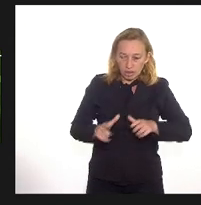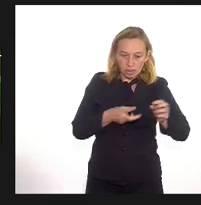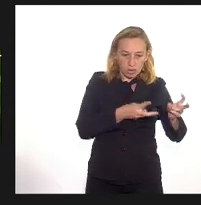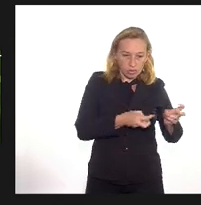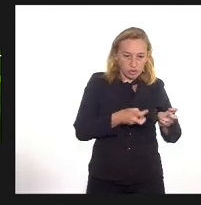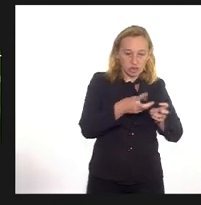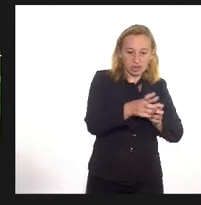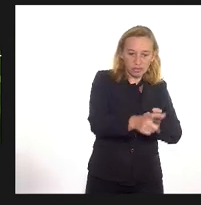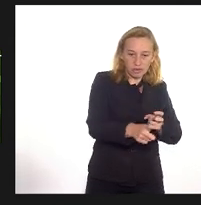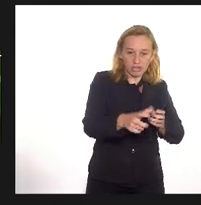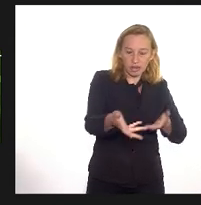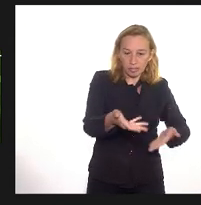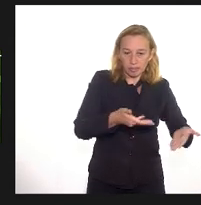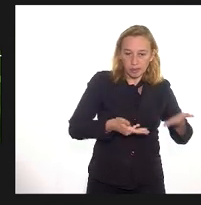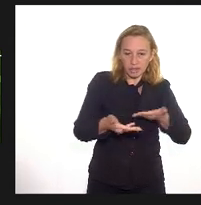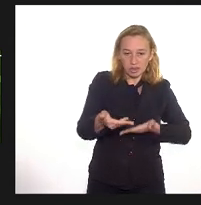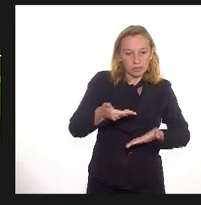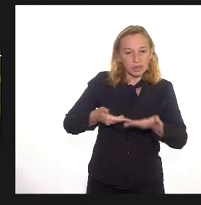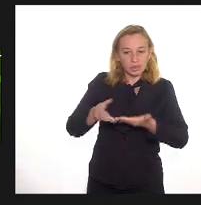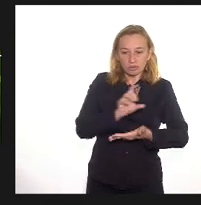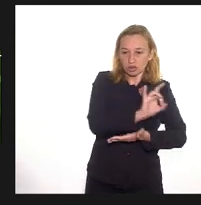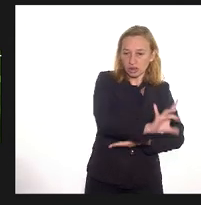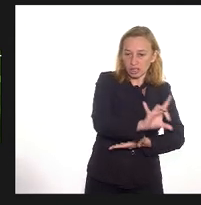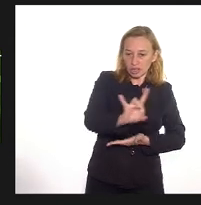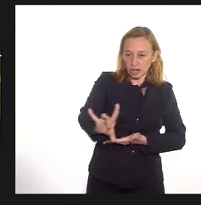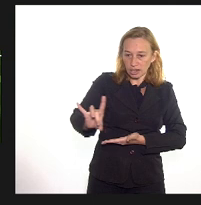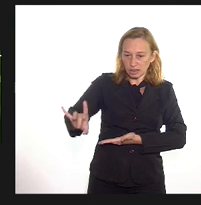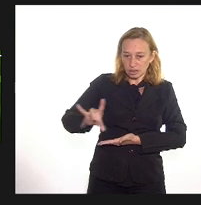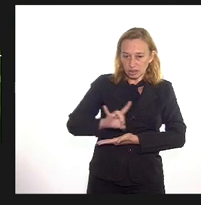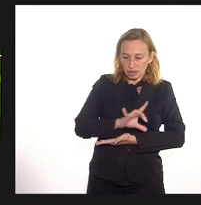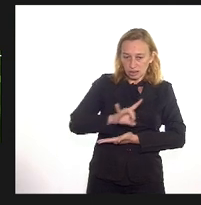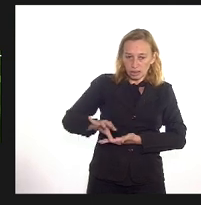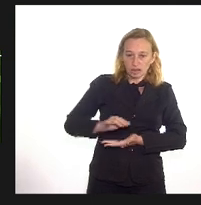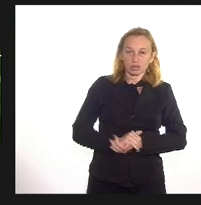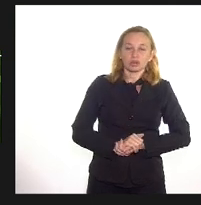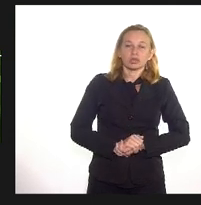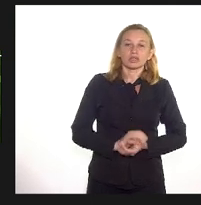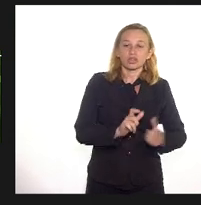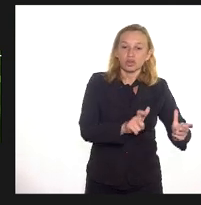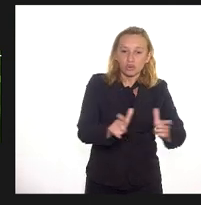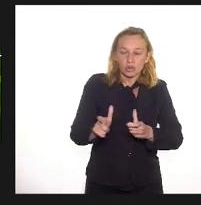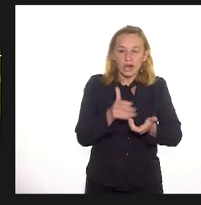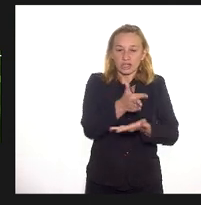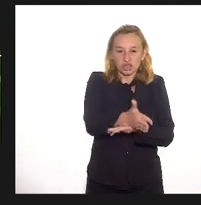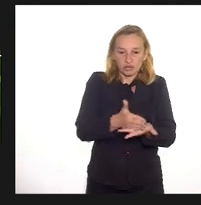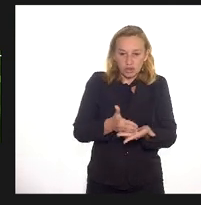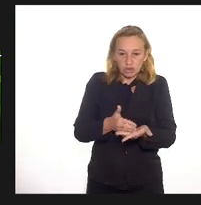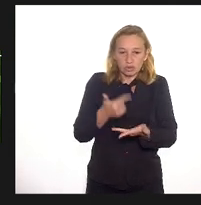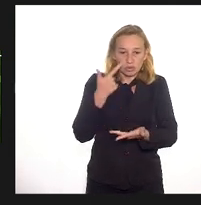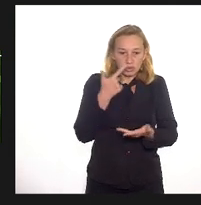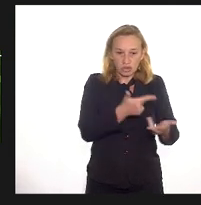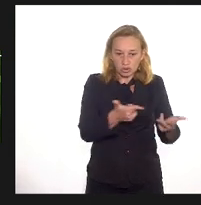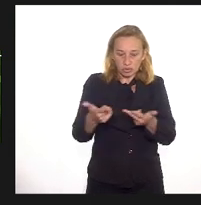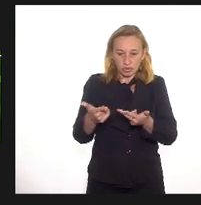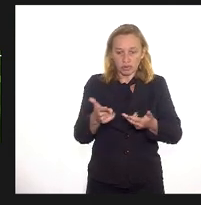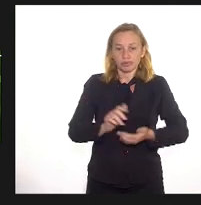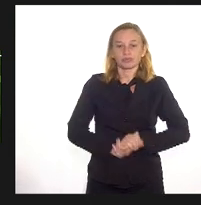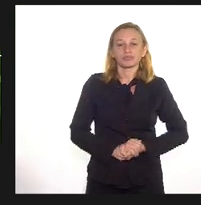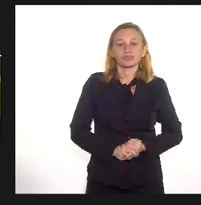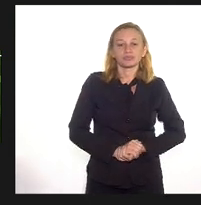observadas as participações de cada parte nestes trechos divididos conforme as suas respectivas